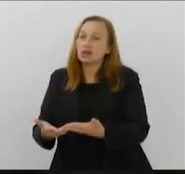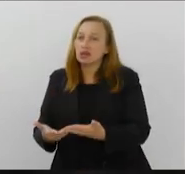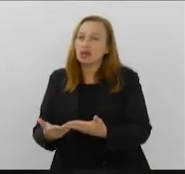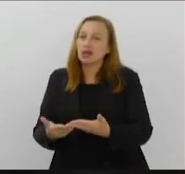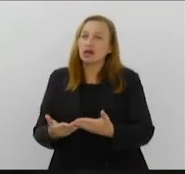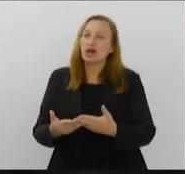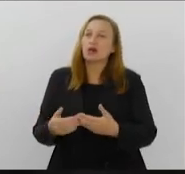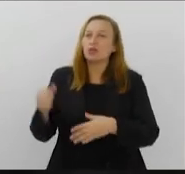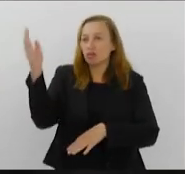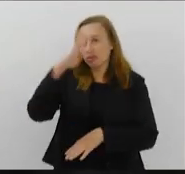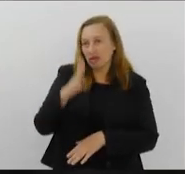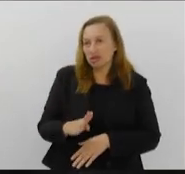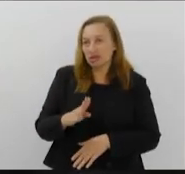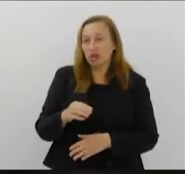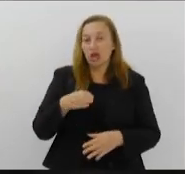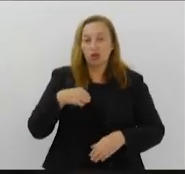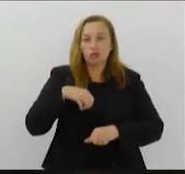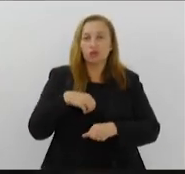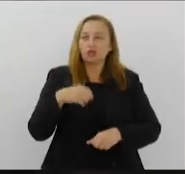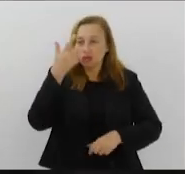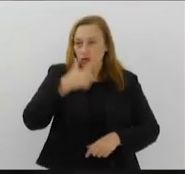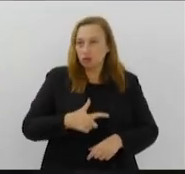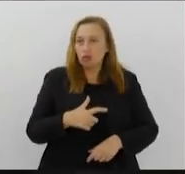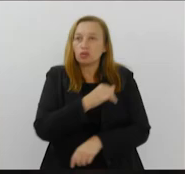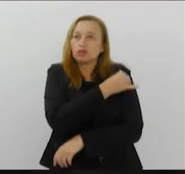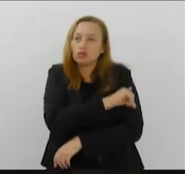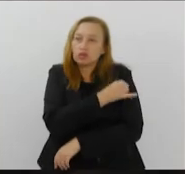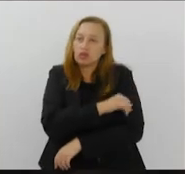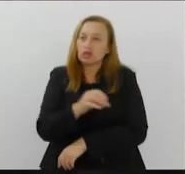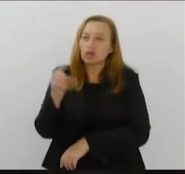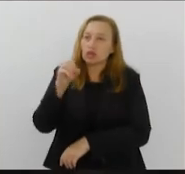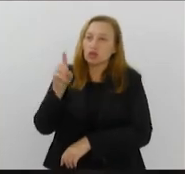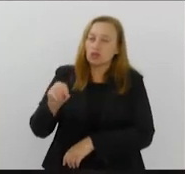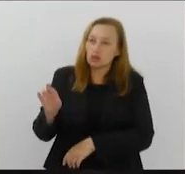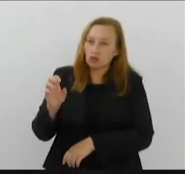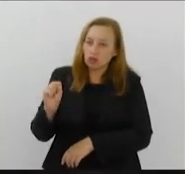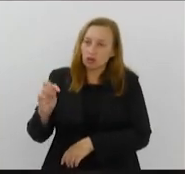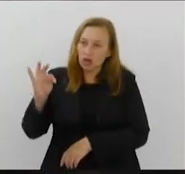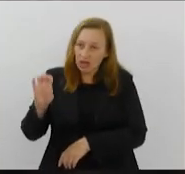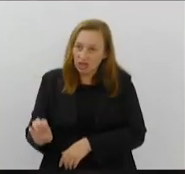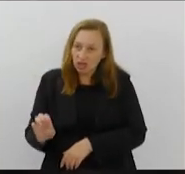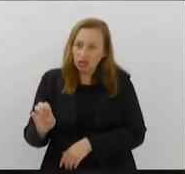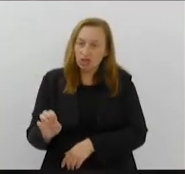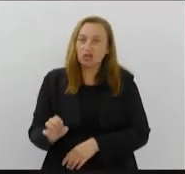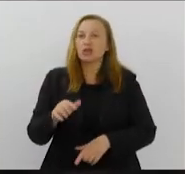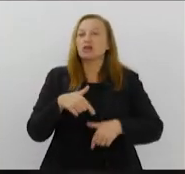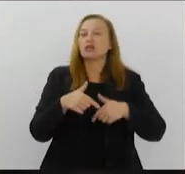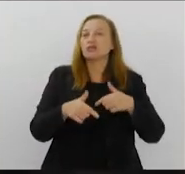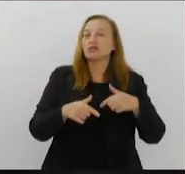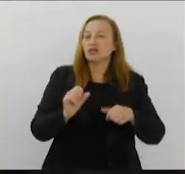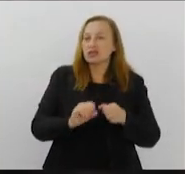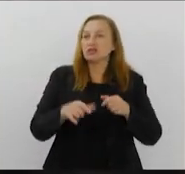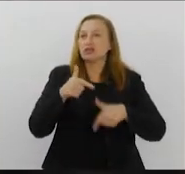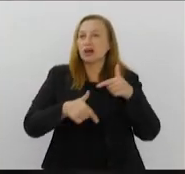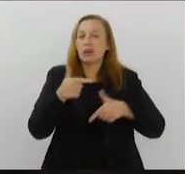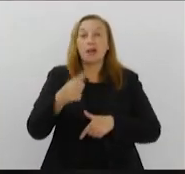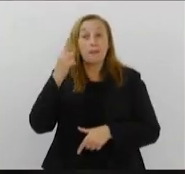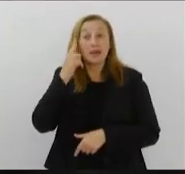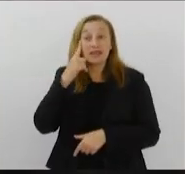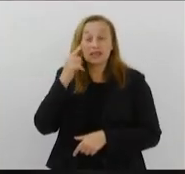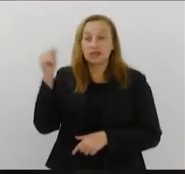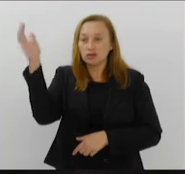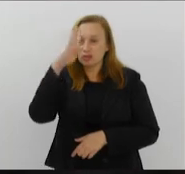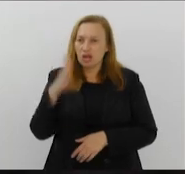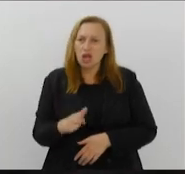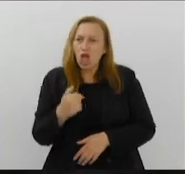como uma indicação do Rio. Poxa, eu sou do Rio de Janeiro, sou da Zona Oeste, estou fazendo um trabalho pensando em Brasil, é uma coisa que eu nunca